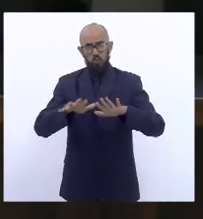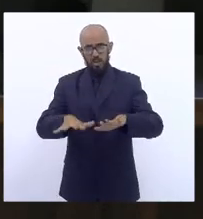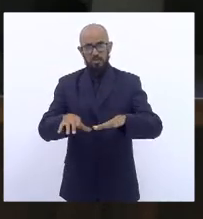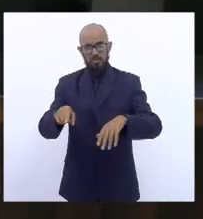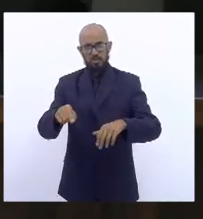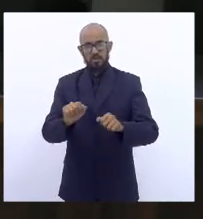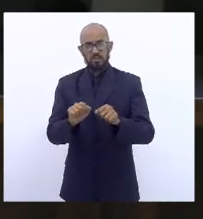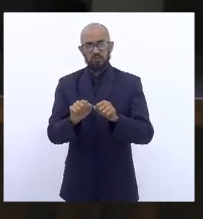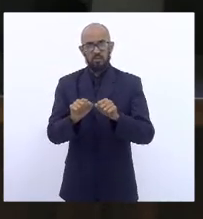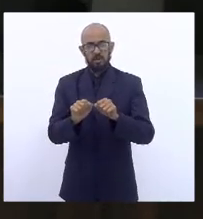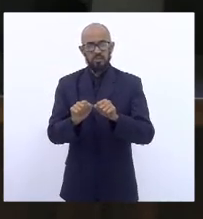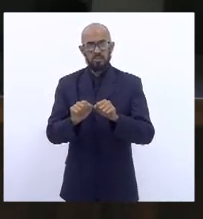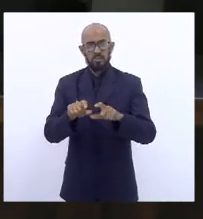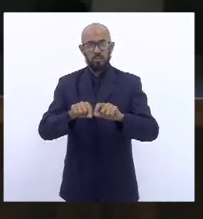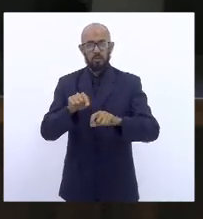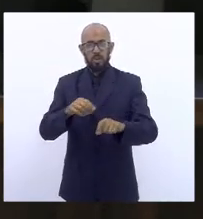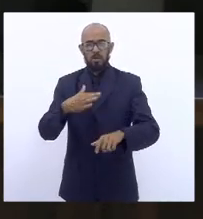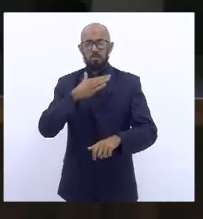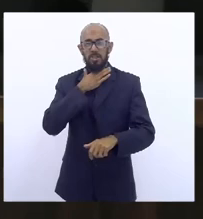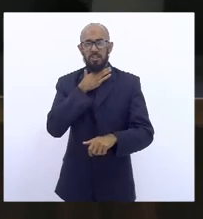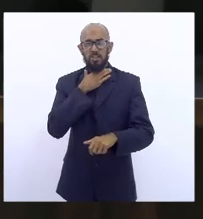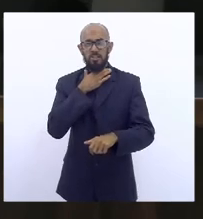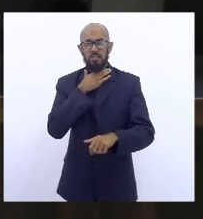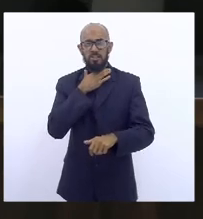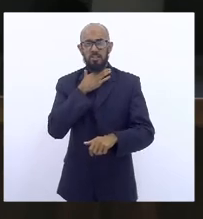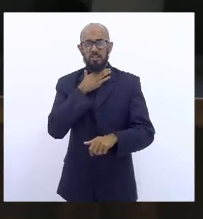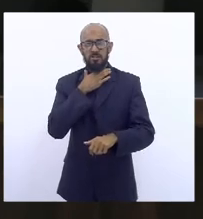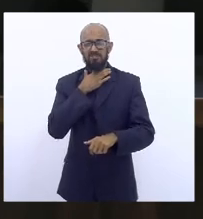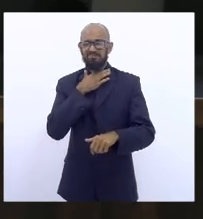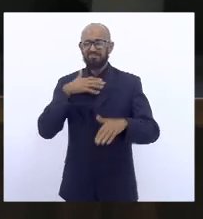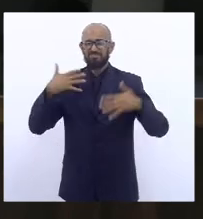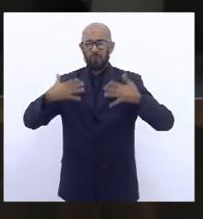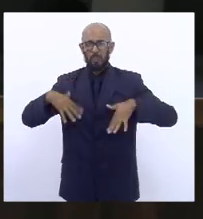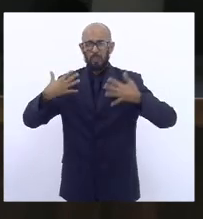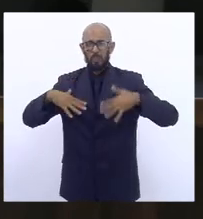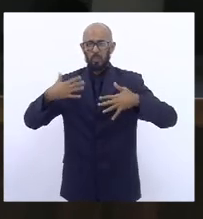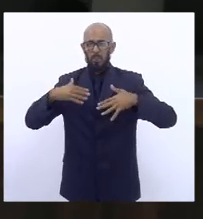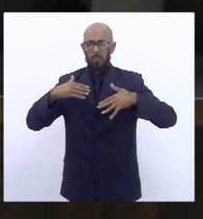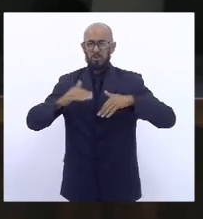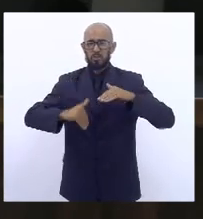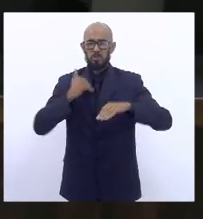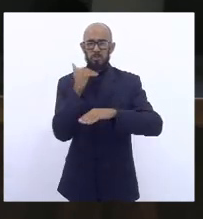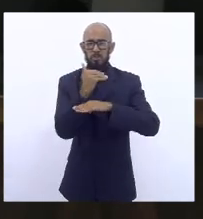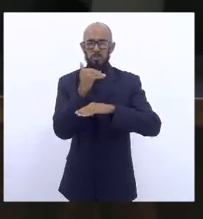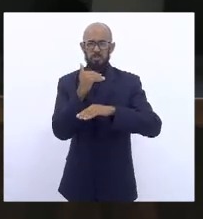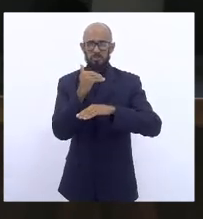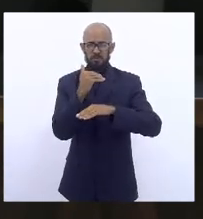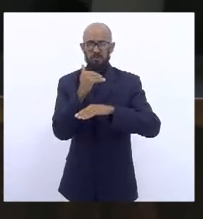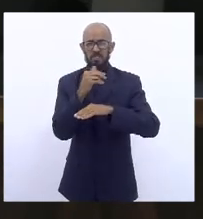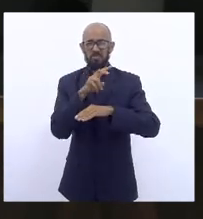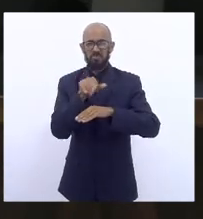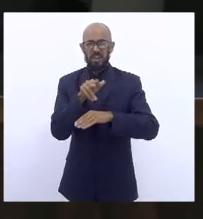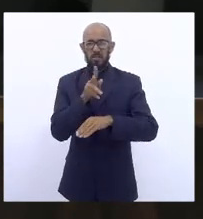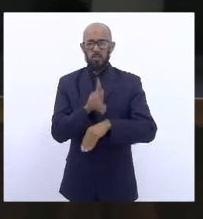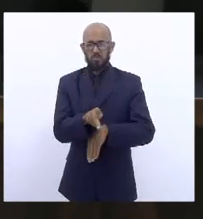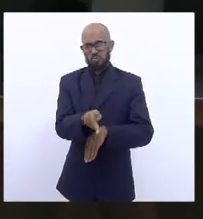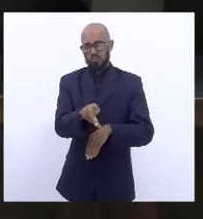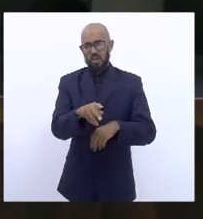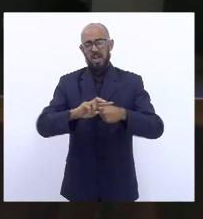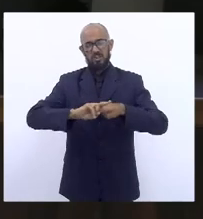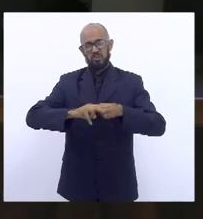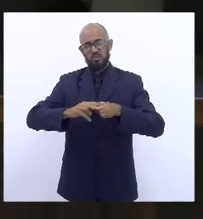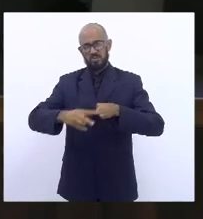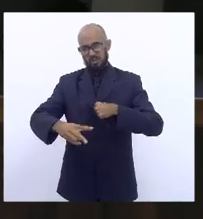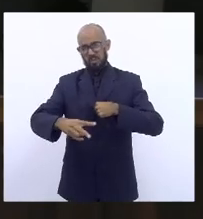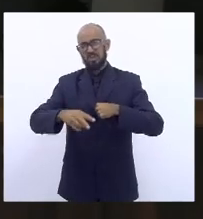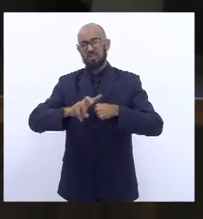razões, essa crise é uma crise de grandes proporções, inédita, e que ainda vai se fazer repercutir. Suas sequelas